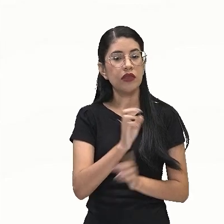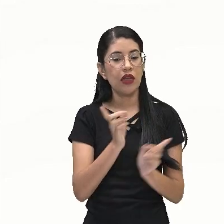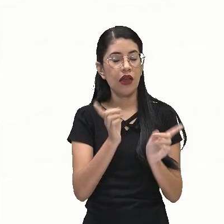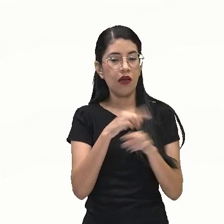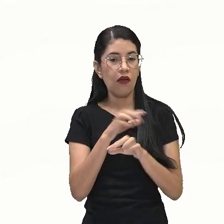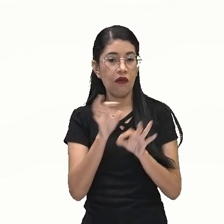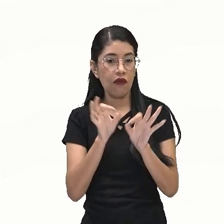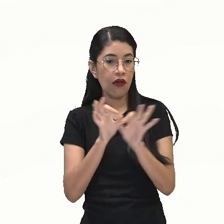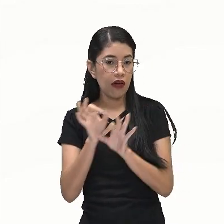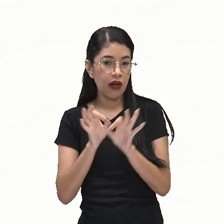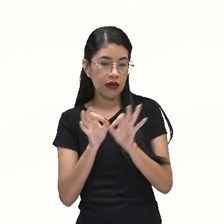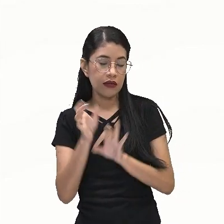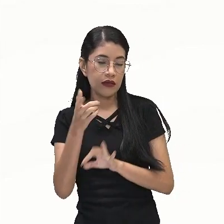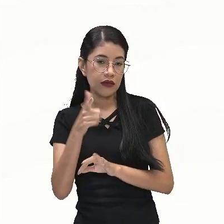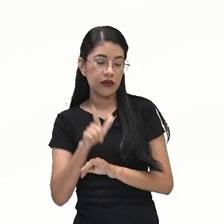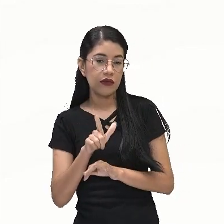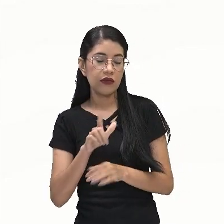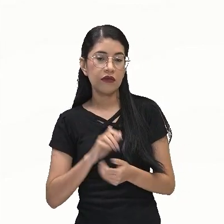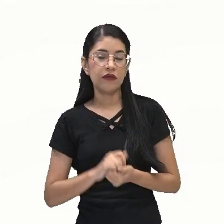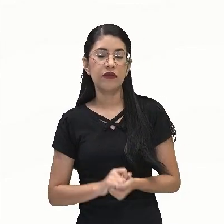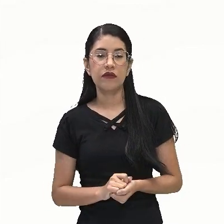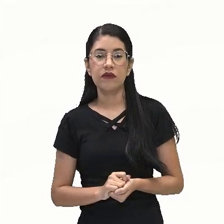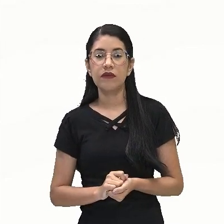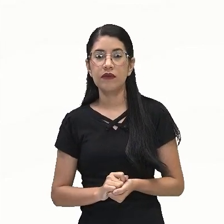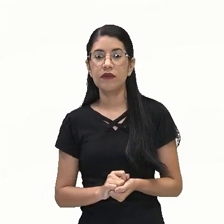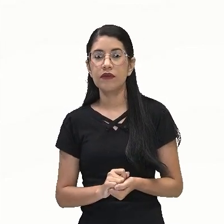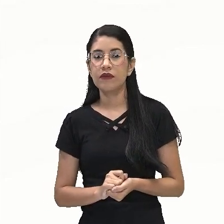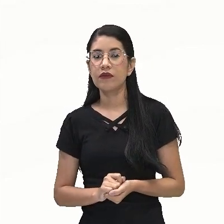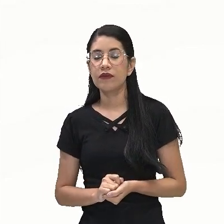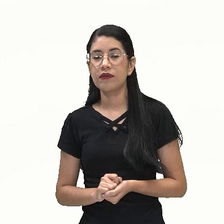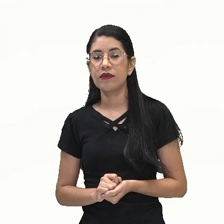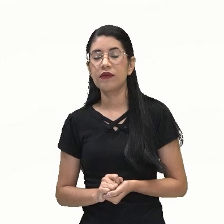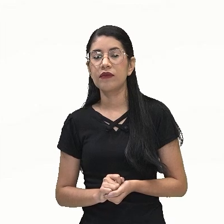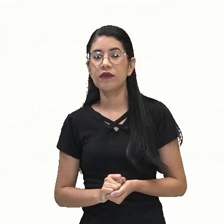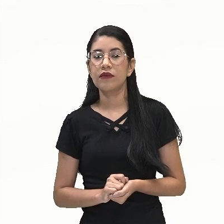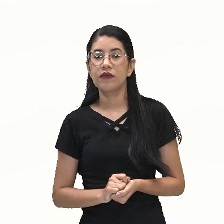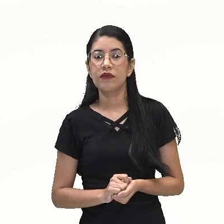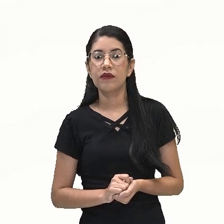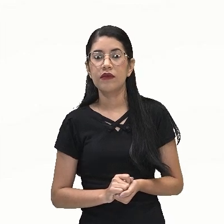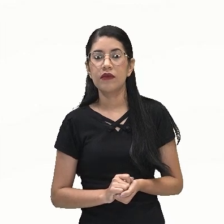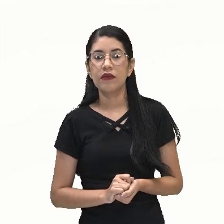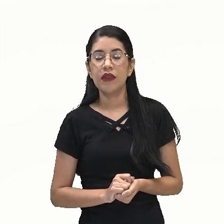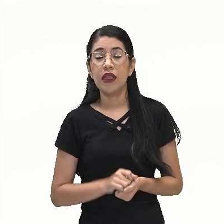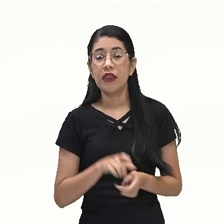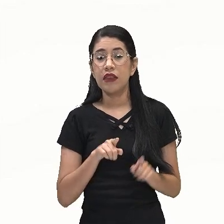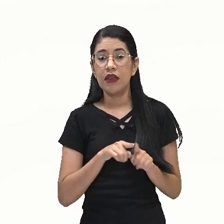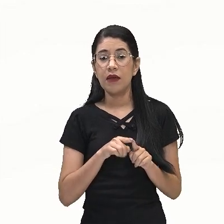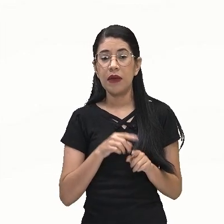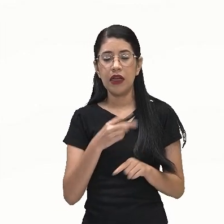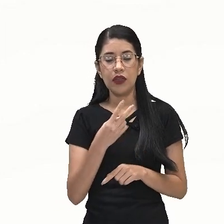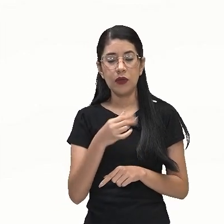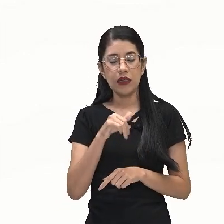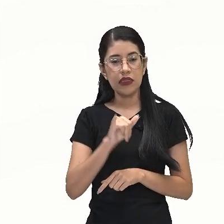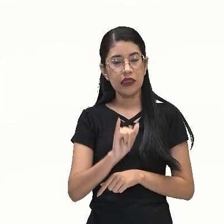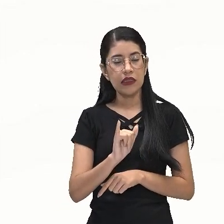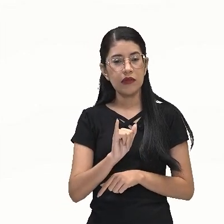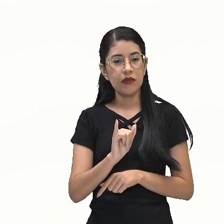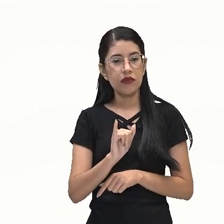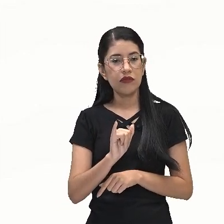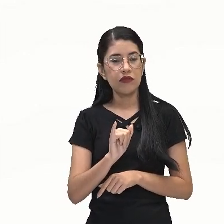primeira equação, minha primeira incógnita para ser x. Minha segunda incógnita, aqui ainda de baixo, é y,